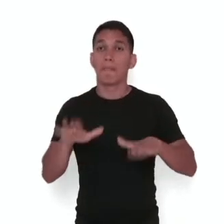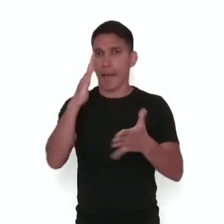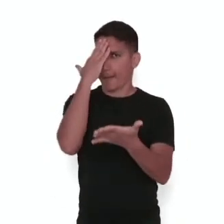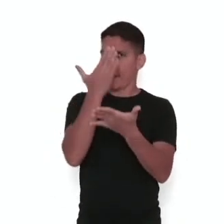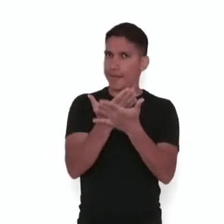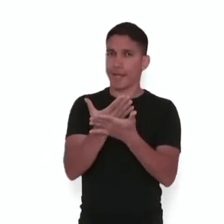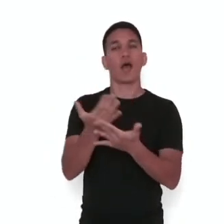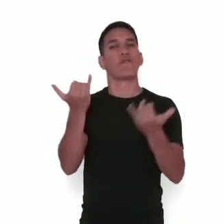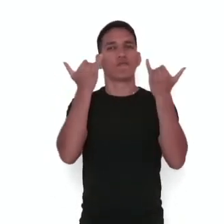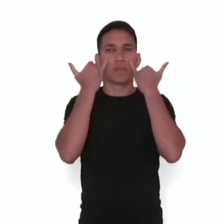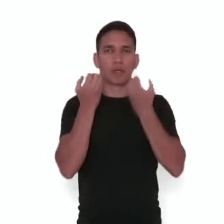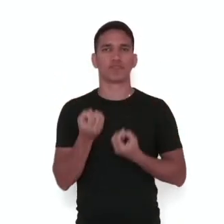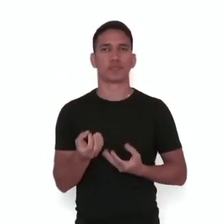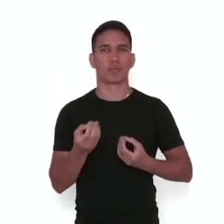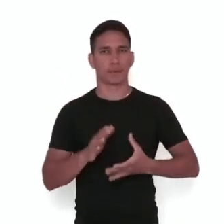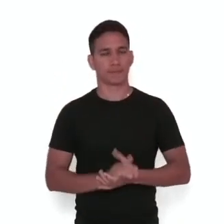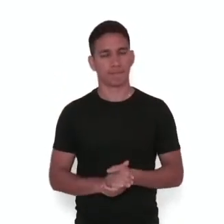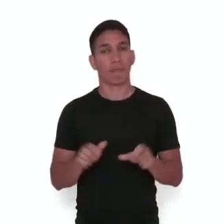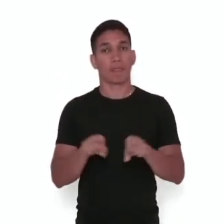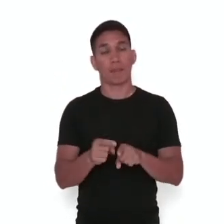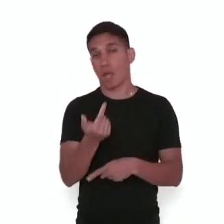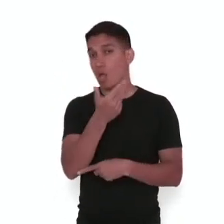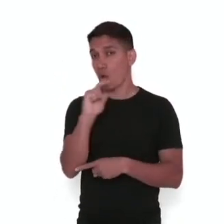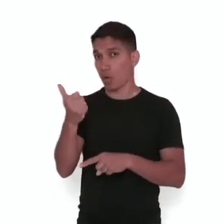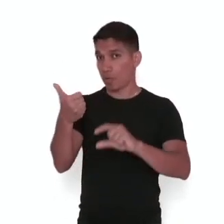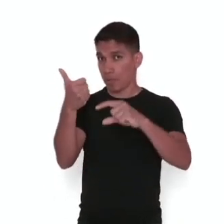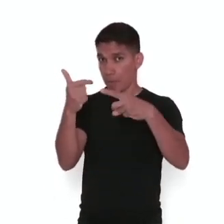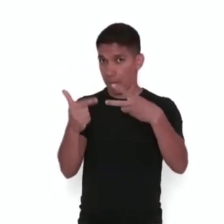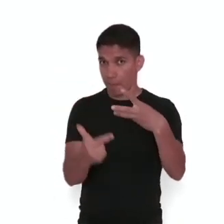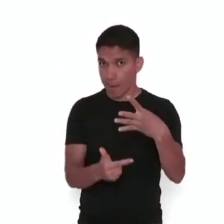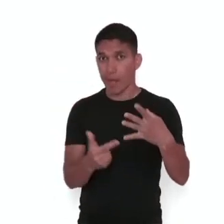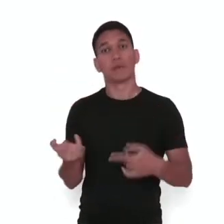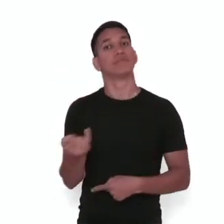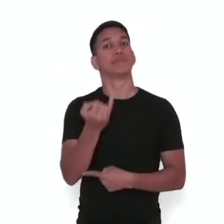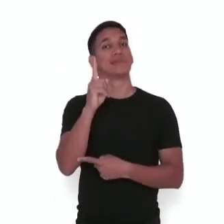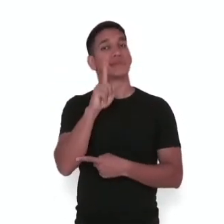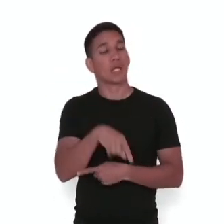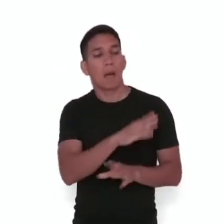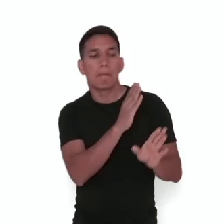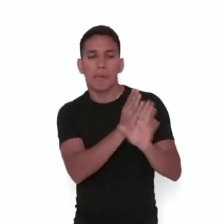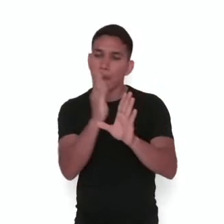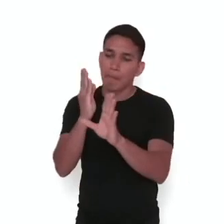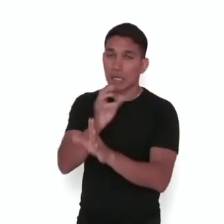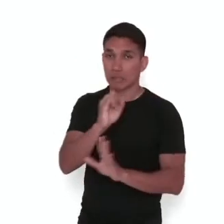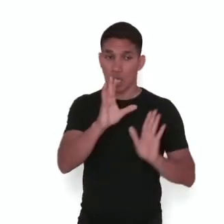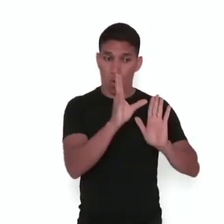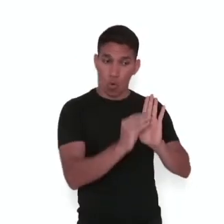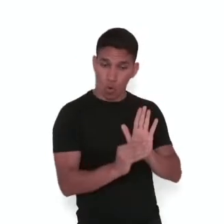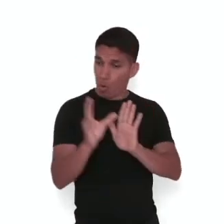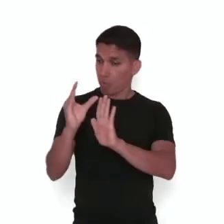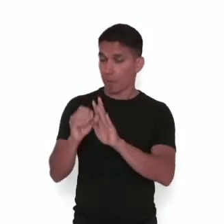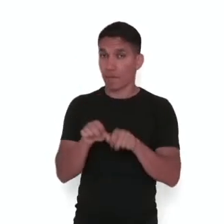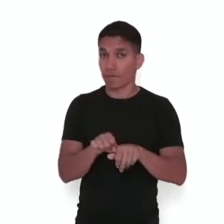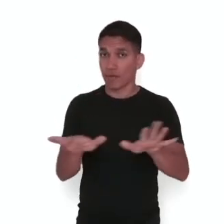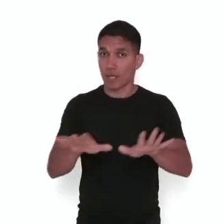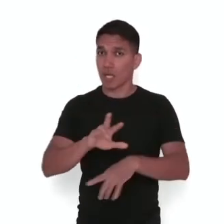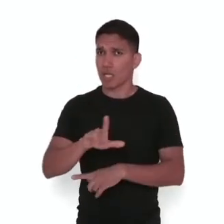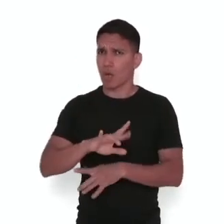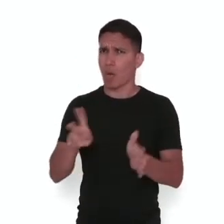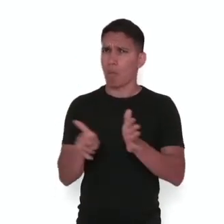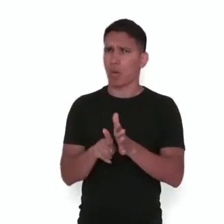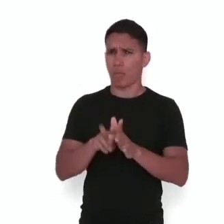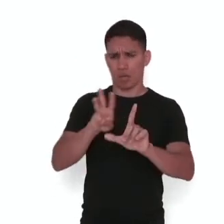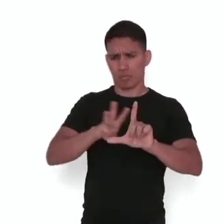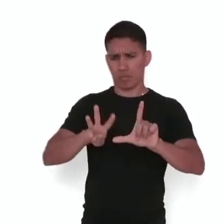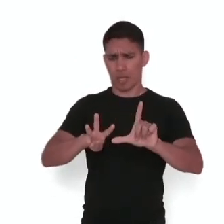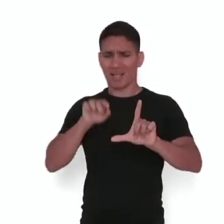da mensagem. Outro aspecto relevante é identificar se o conteúdo divulgado não é oriundo de um site de